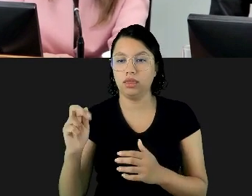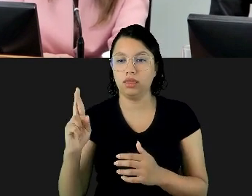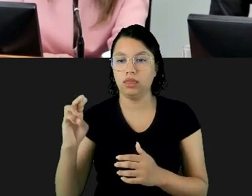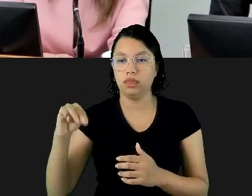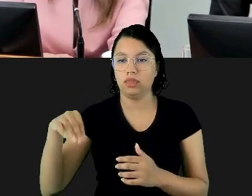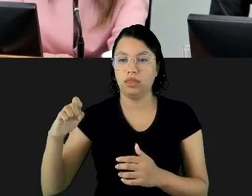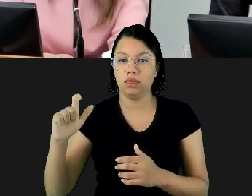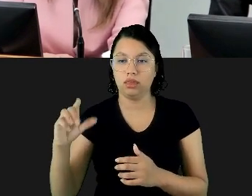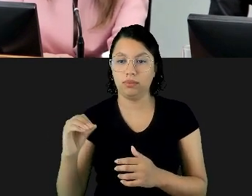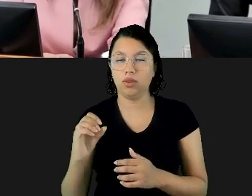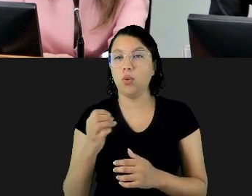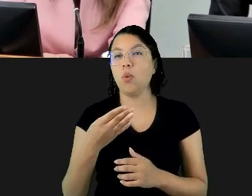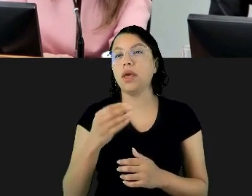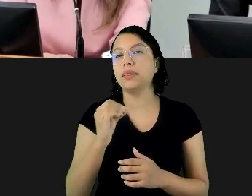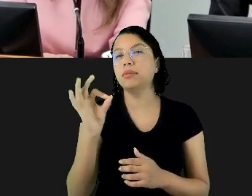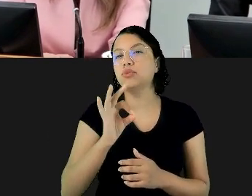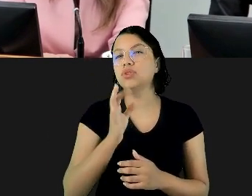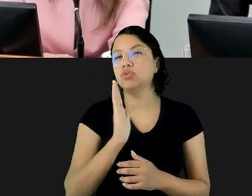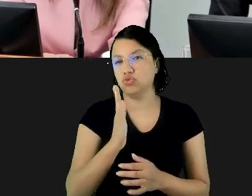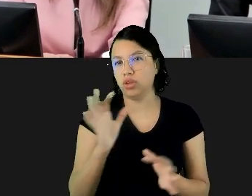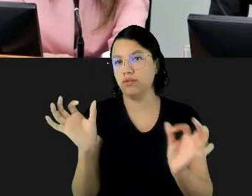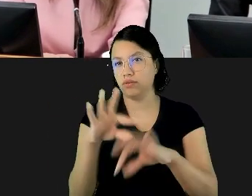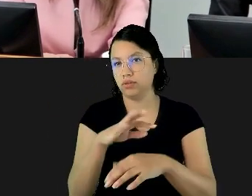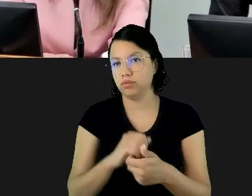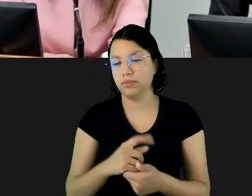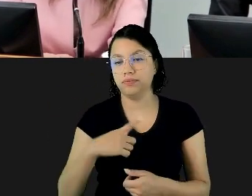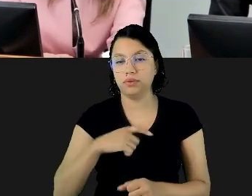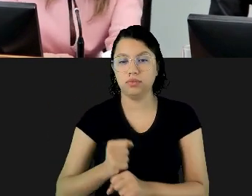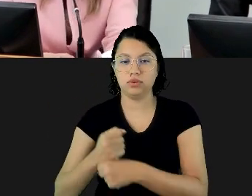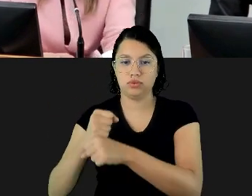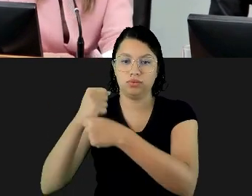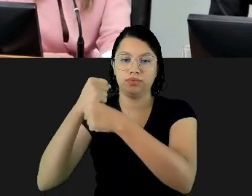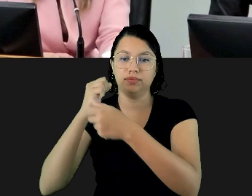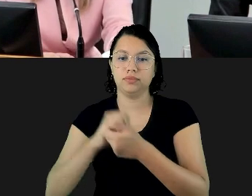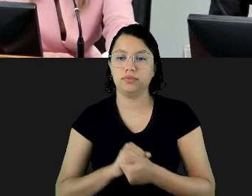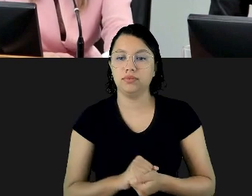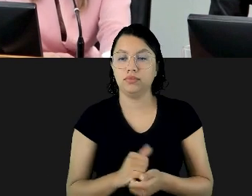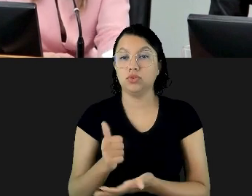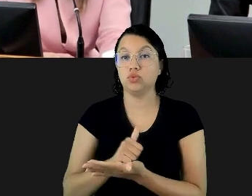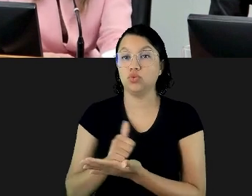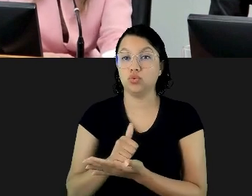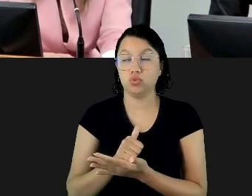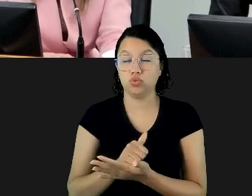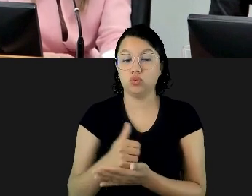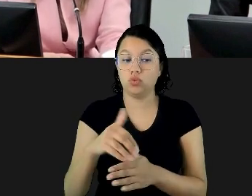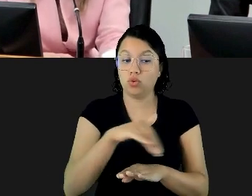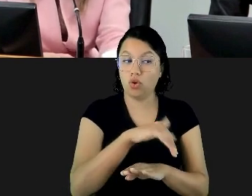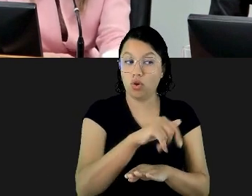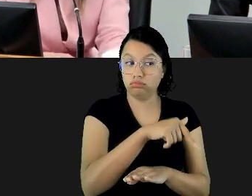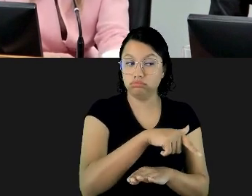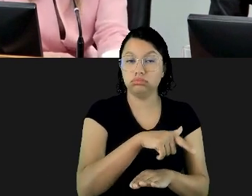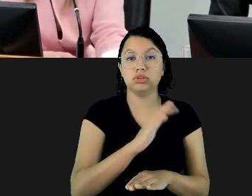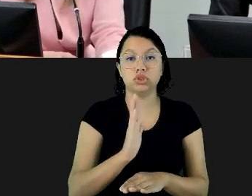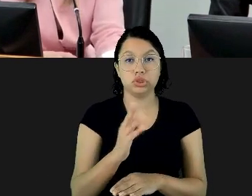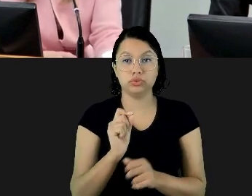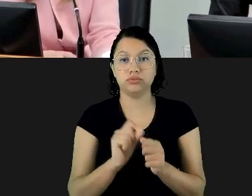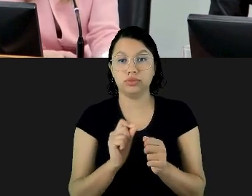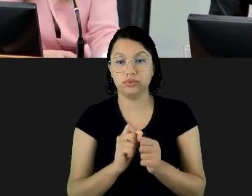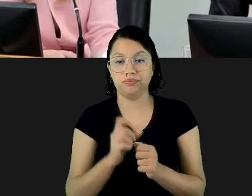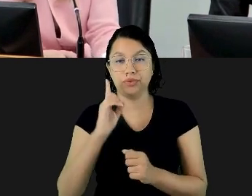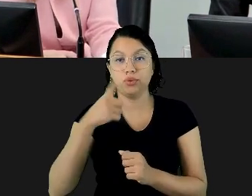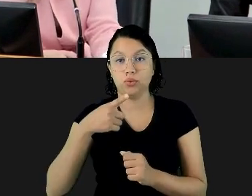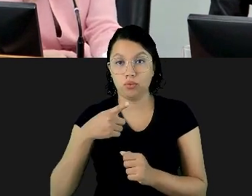obra executada. Temos a construção do centro aduaneiro de controle da fronteira, também já licitado, e com ordem de serviço para ser